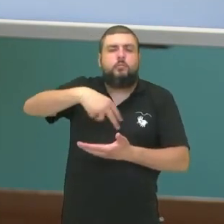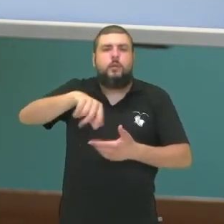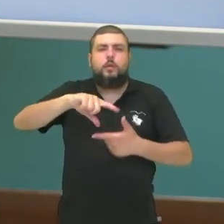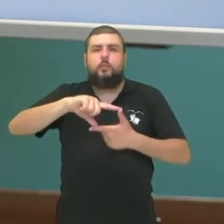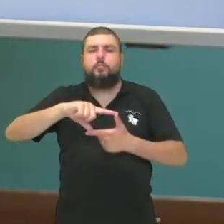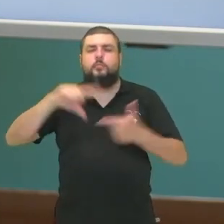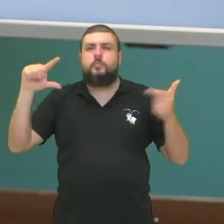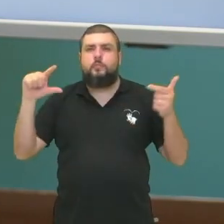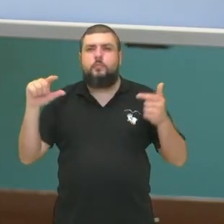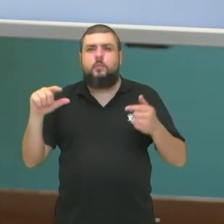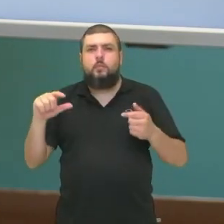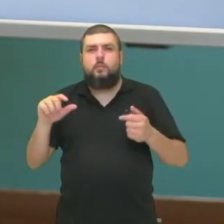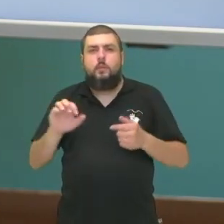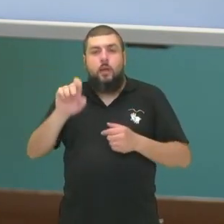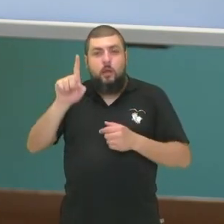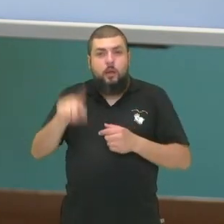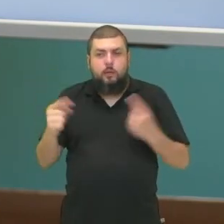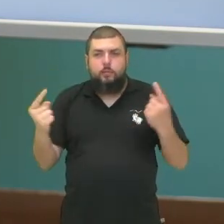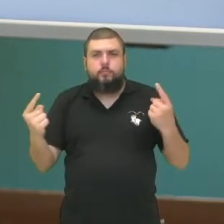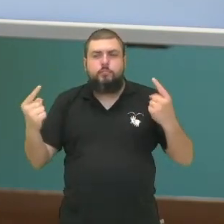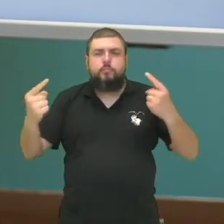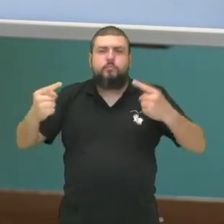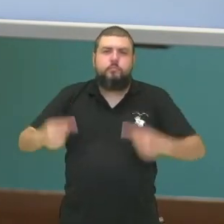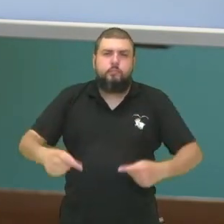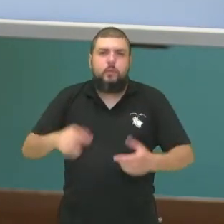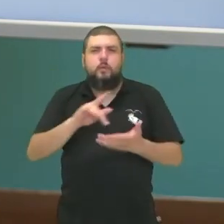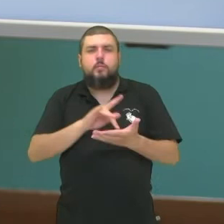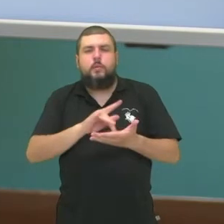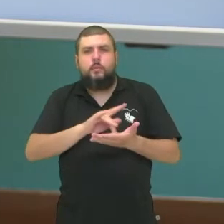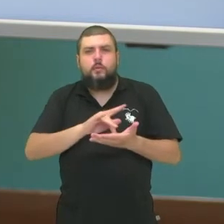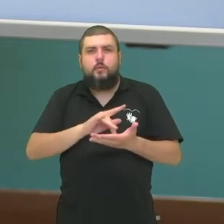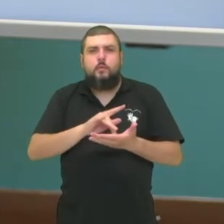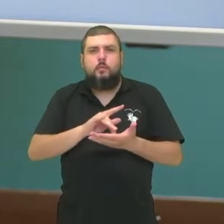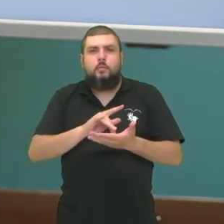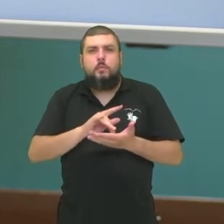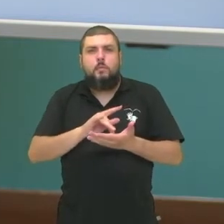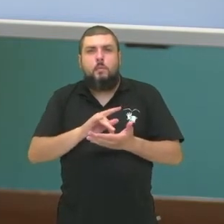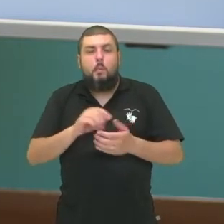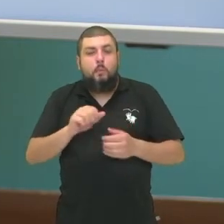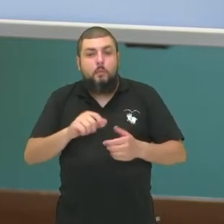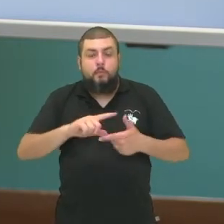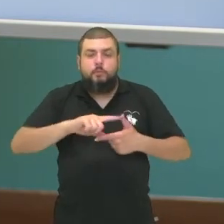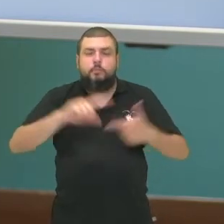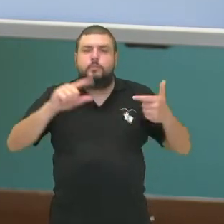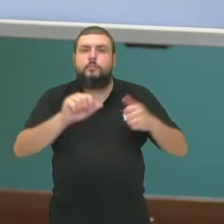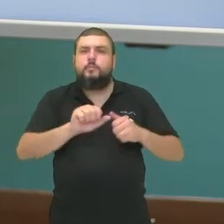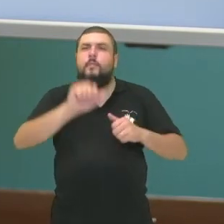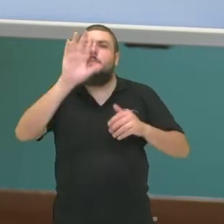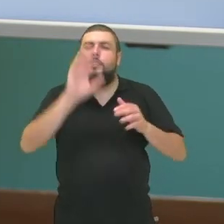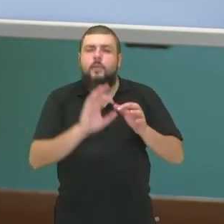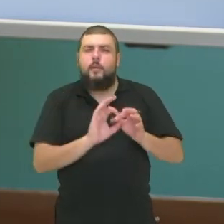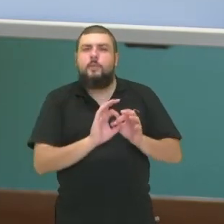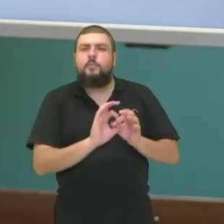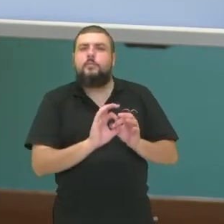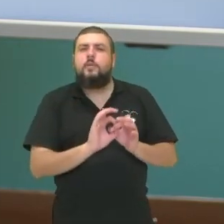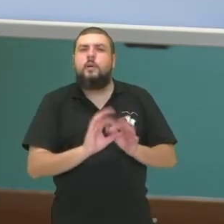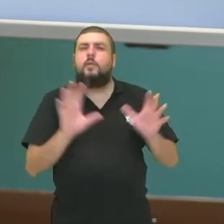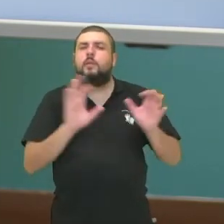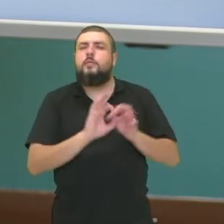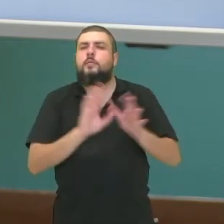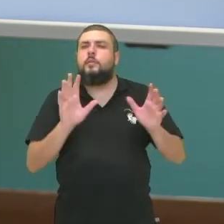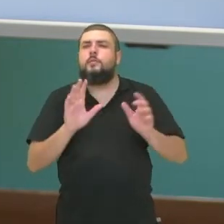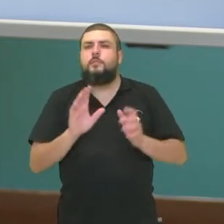de contrapor ao balé, com movimentos mais livres e pouca valorização a conceitos